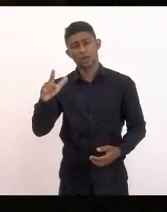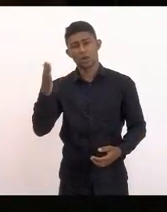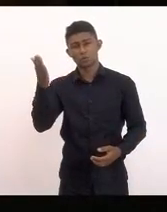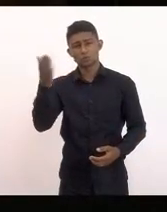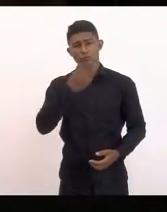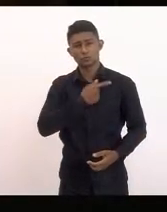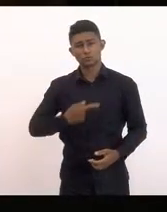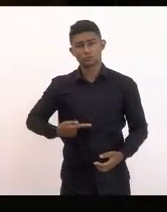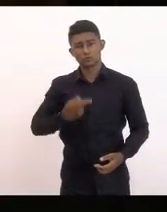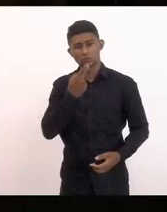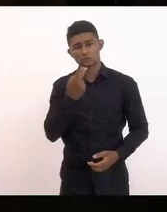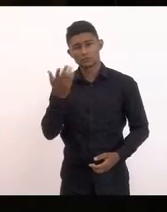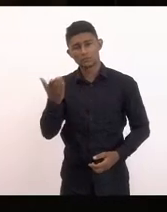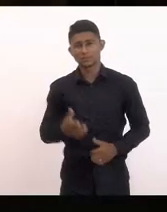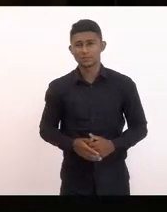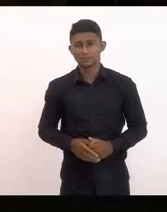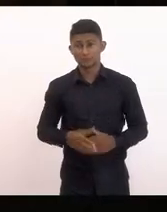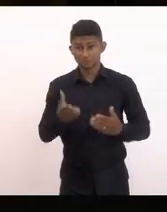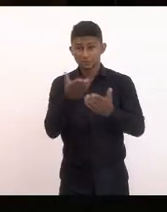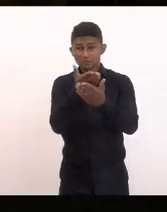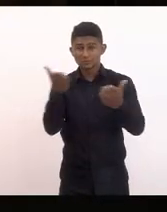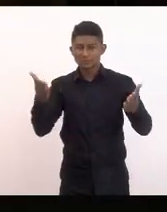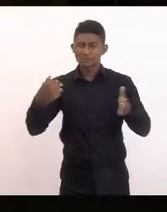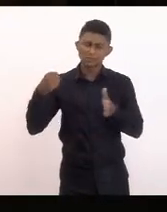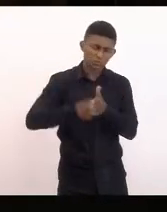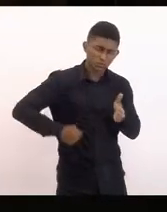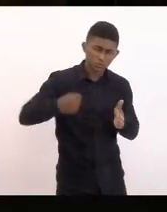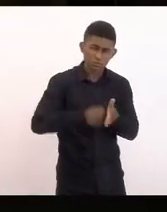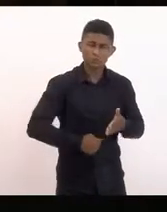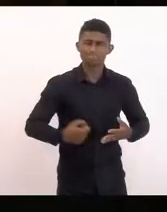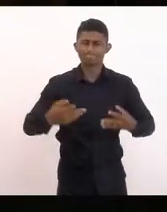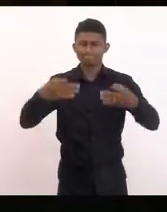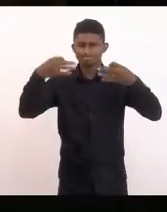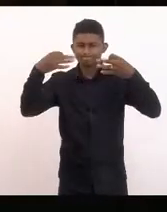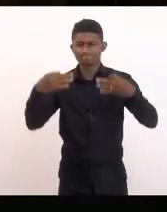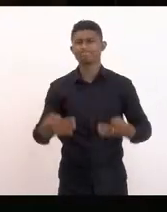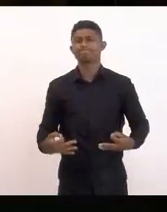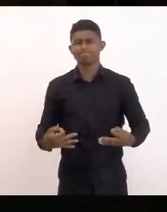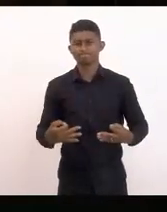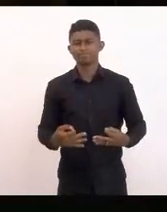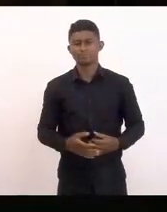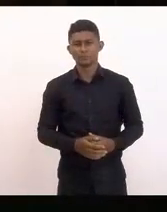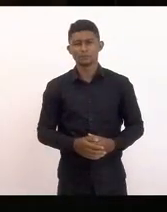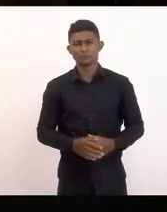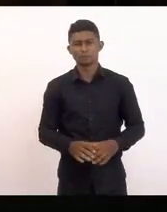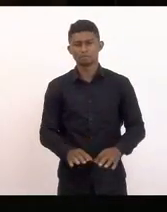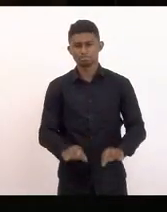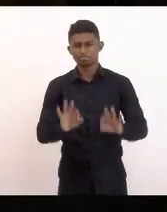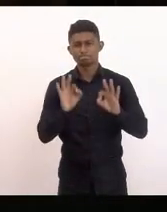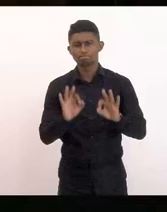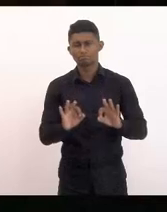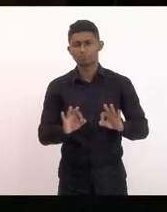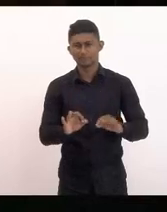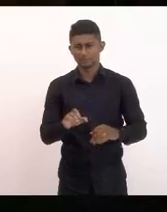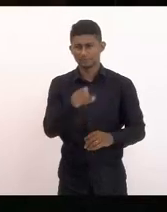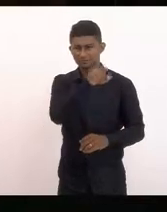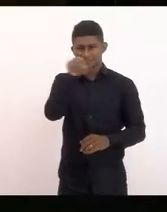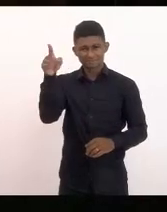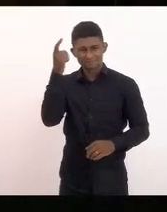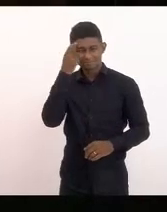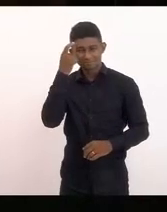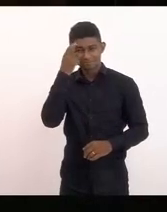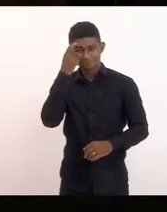Vocês, na realidade, vocês estão lutando por uma causa justa, uma causa nobre. E não pense vocês que